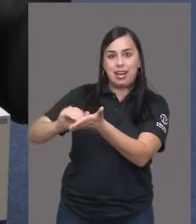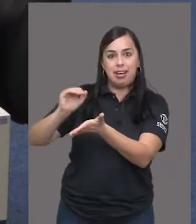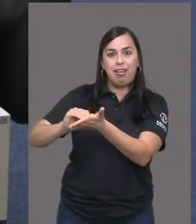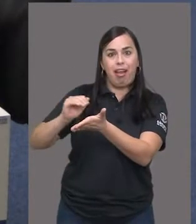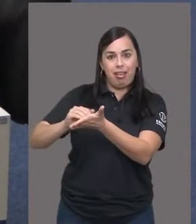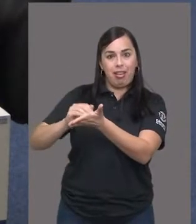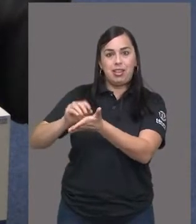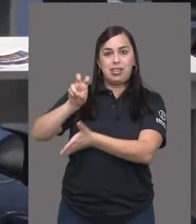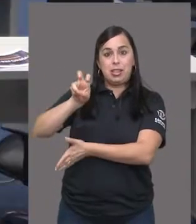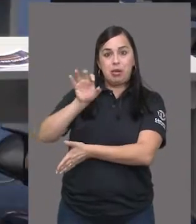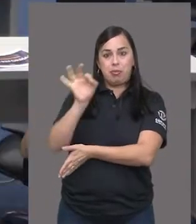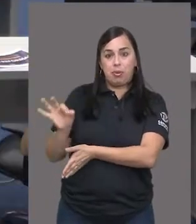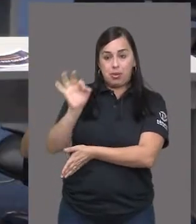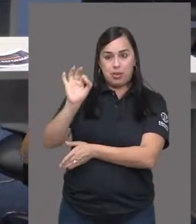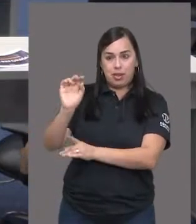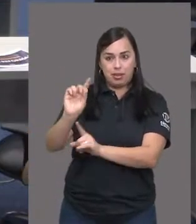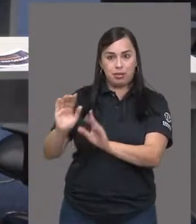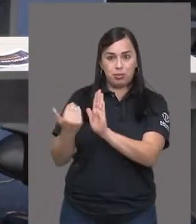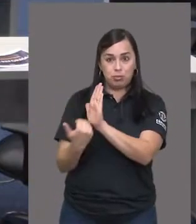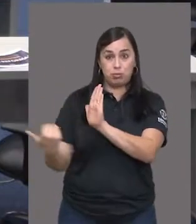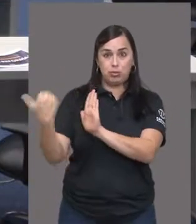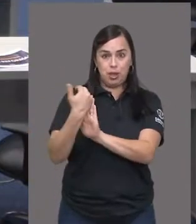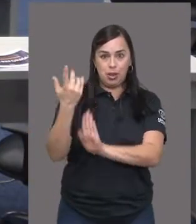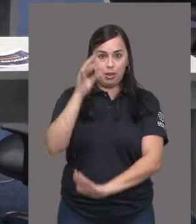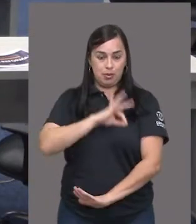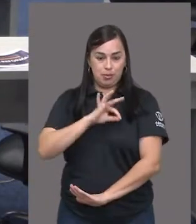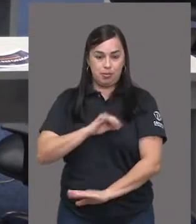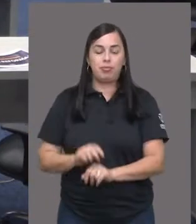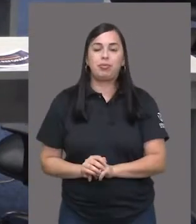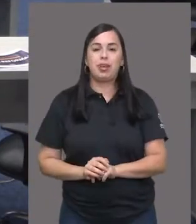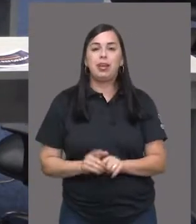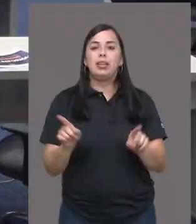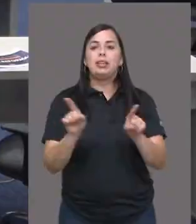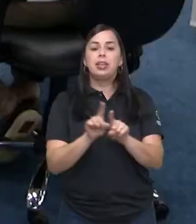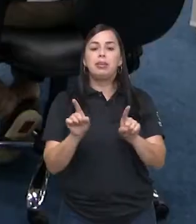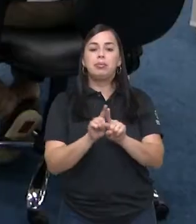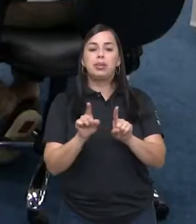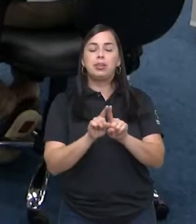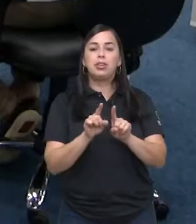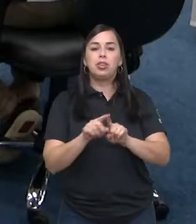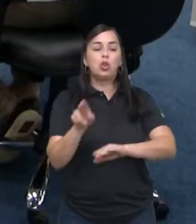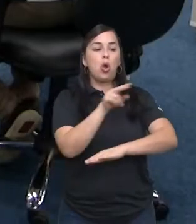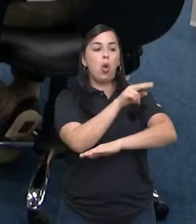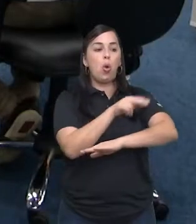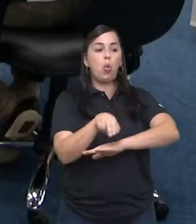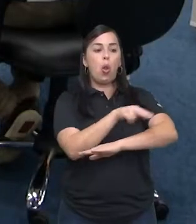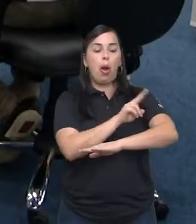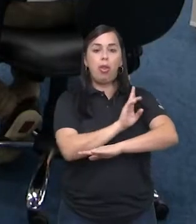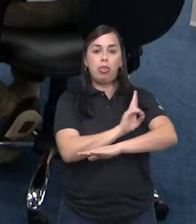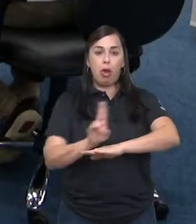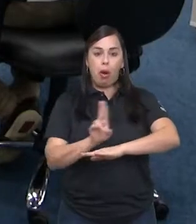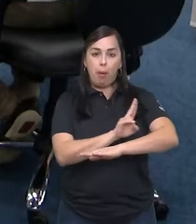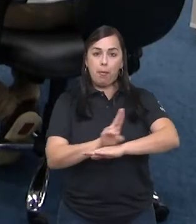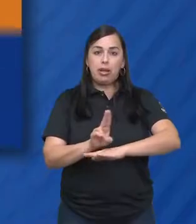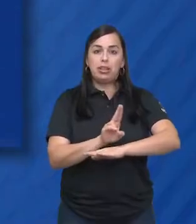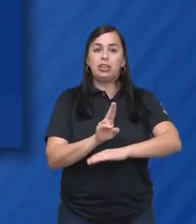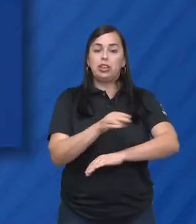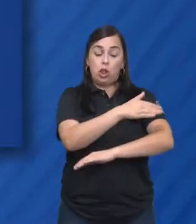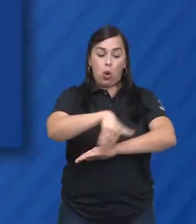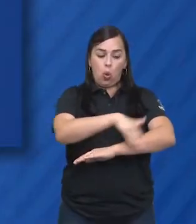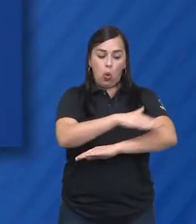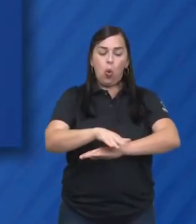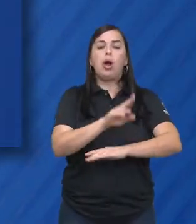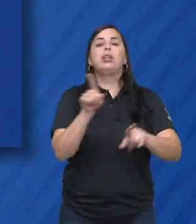secretários municipais. Ainda durante a sessão, foi aprovada uma matéria para a denominação de uma rua na cidade.